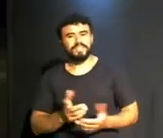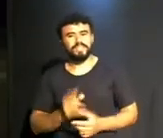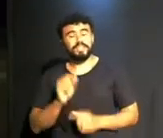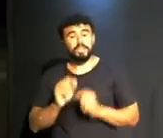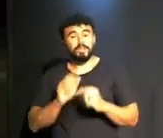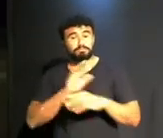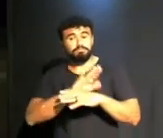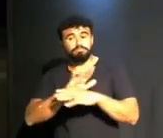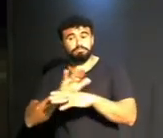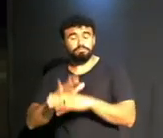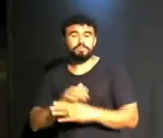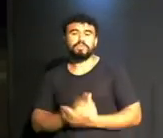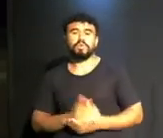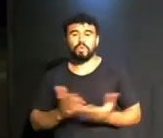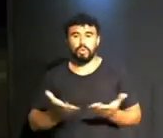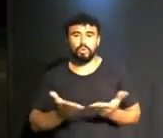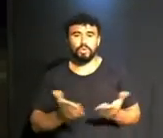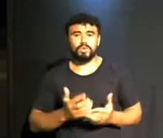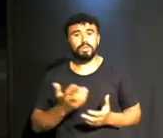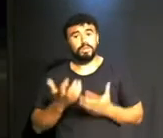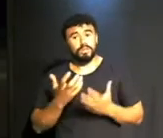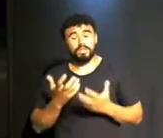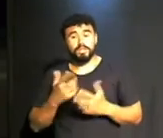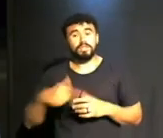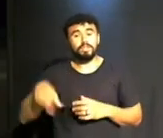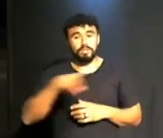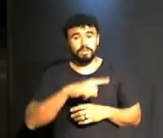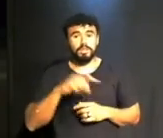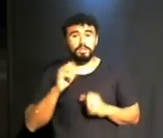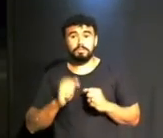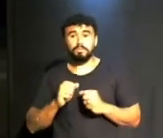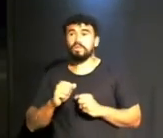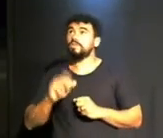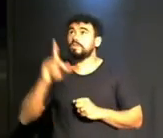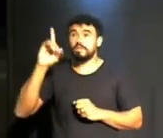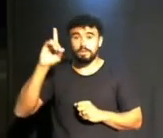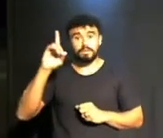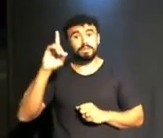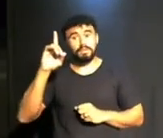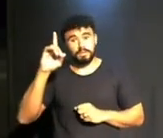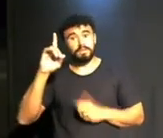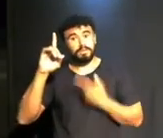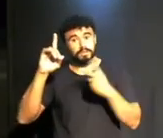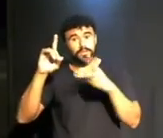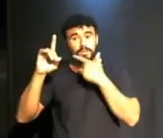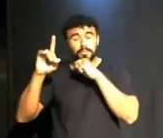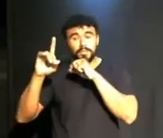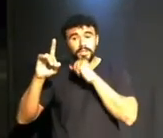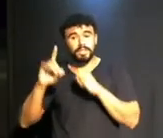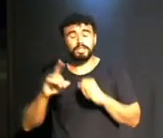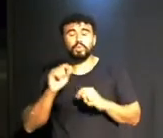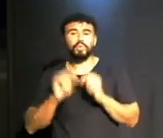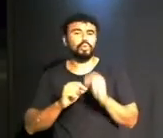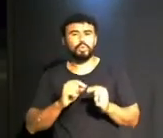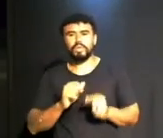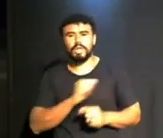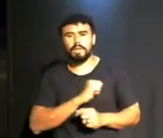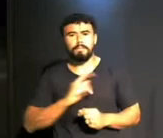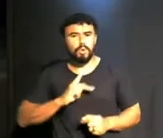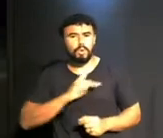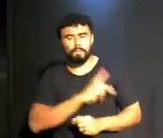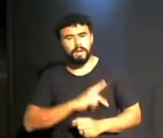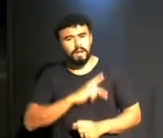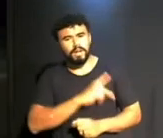e acompanhar hoje eu quero que você receba o candidato Celestial A Bíblia nos diz ainda o apóstolo Paulo quando